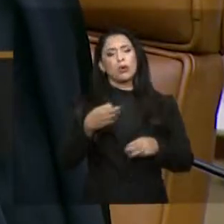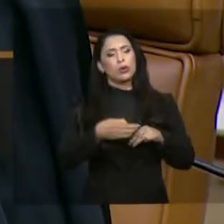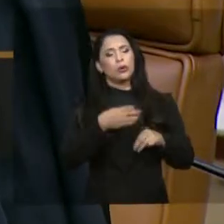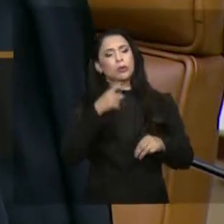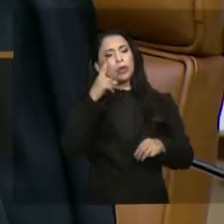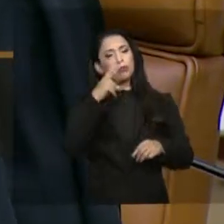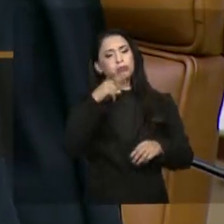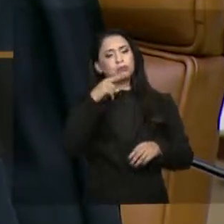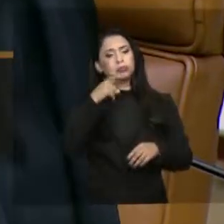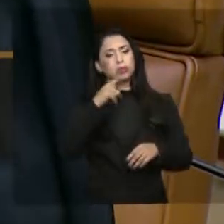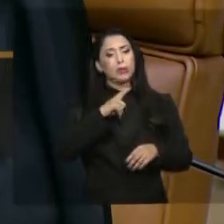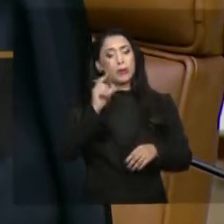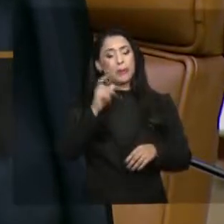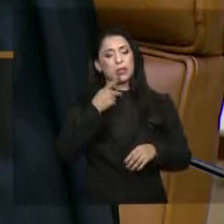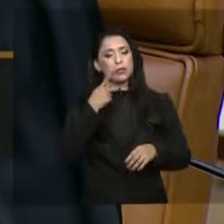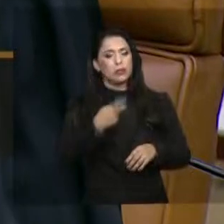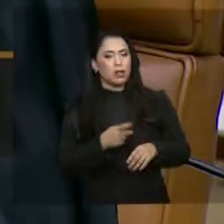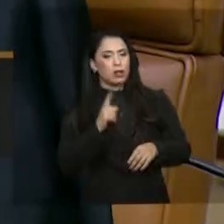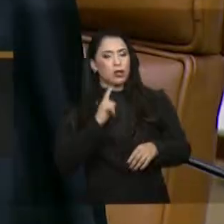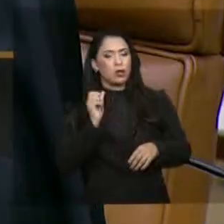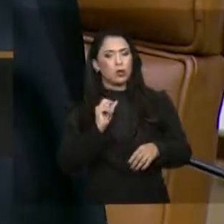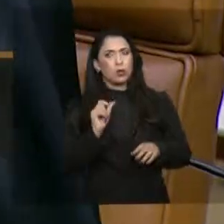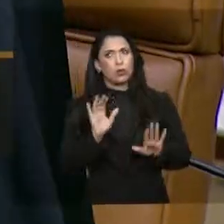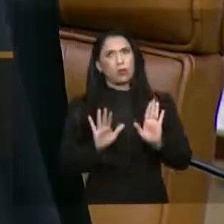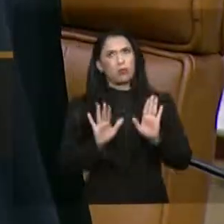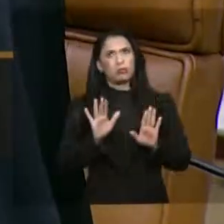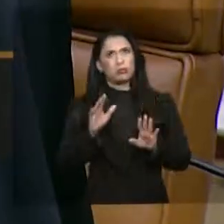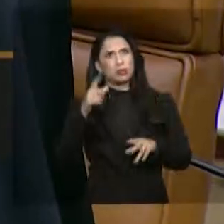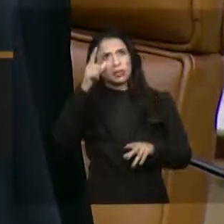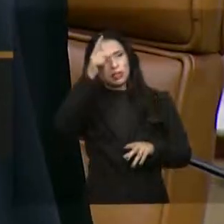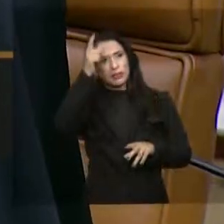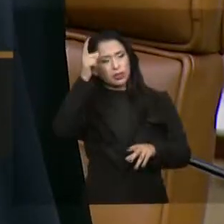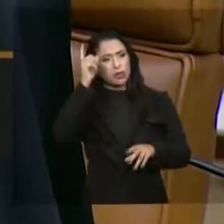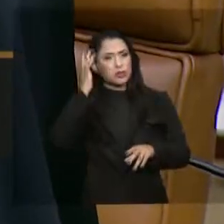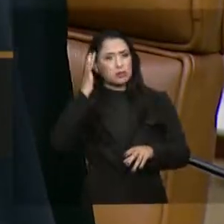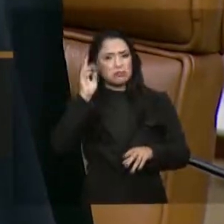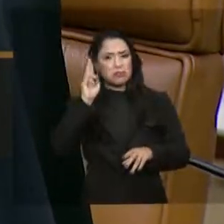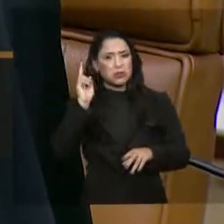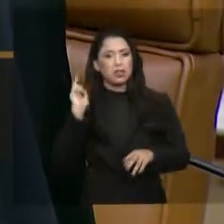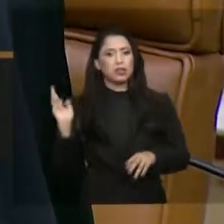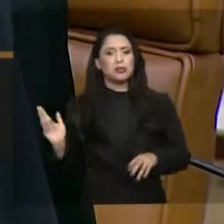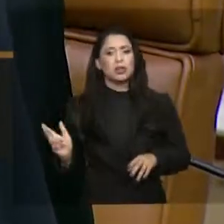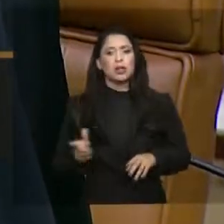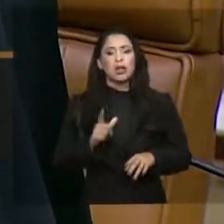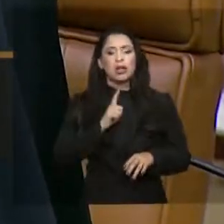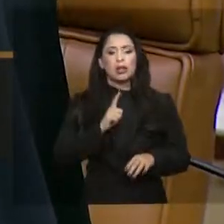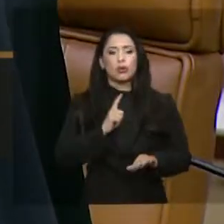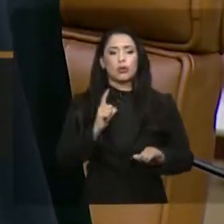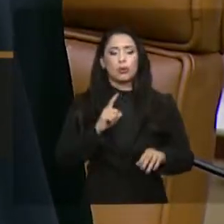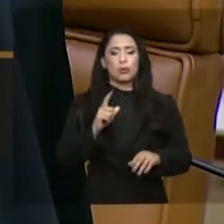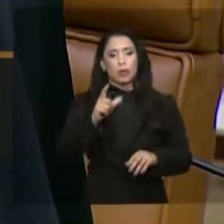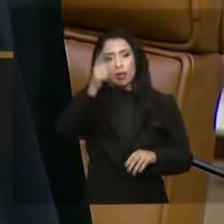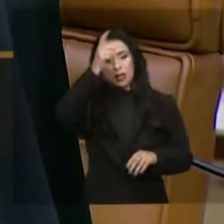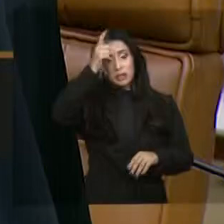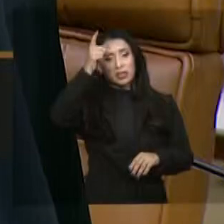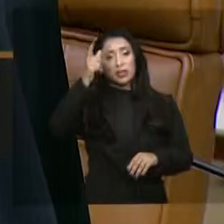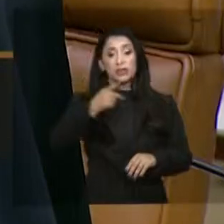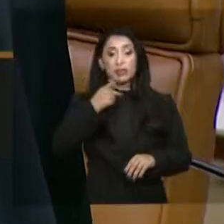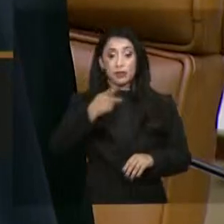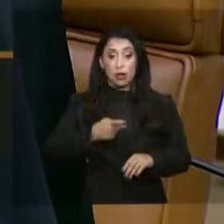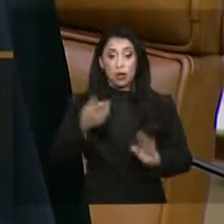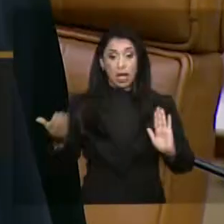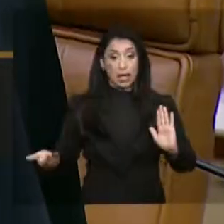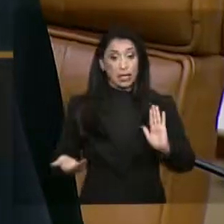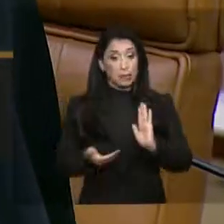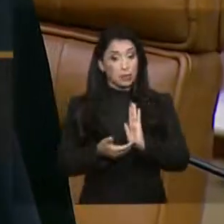Mendes, salvo engano, pouco antes, ou o ministro Lewandowski, que a Câmara dos Deputados, o ministro Ricardo Lewandowski me recordou, a